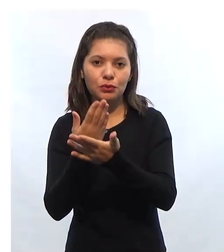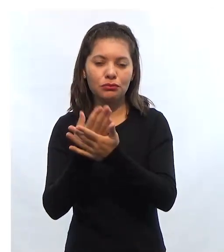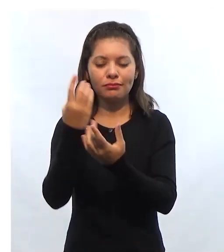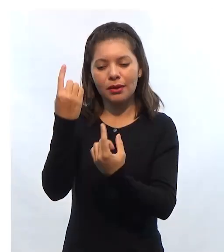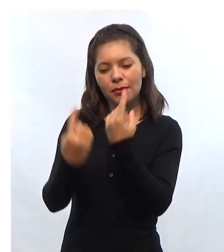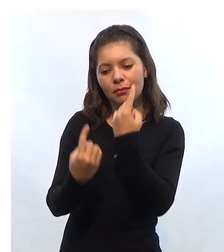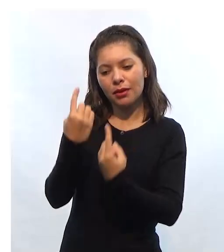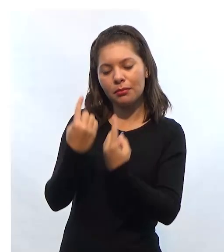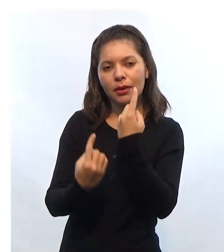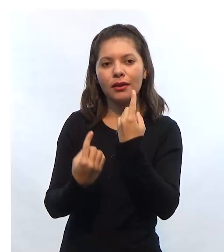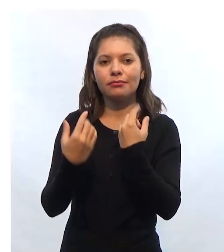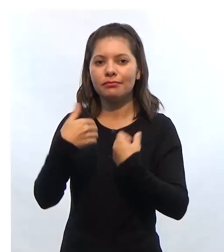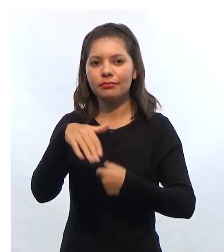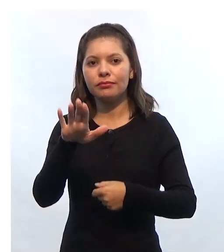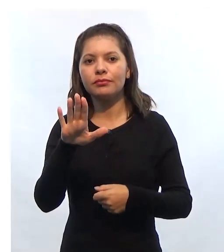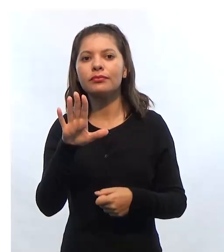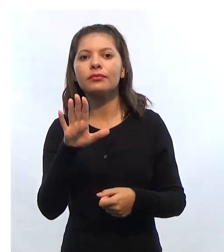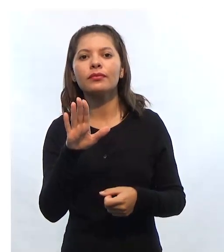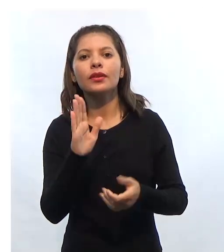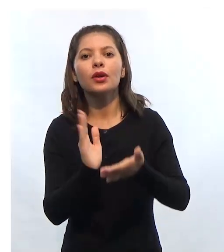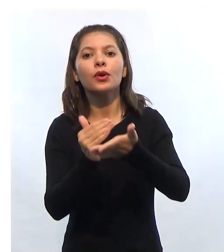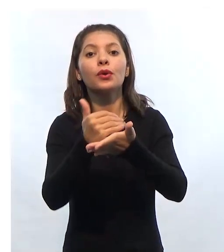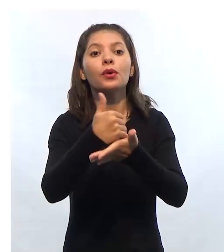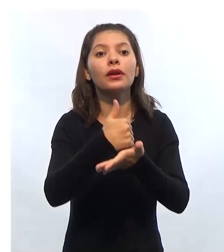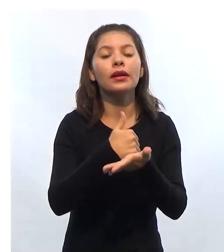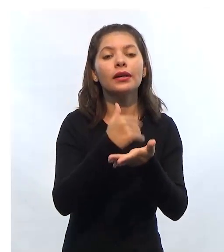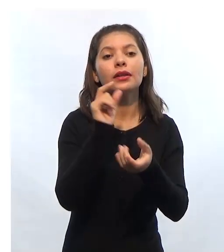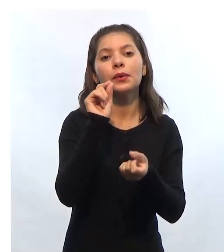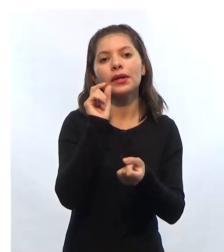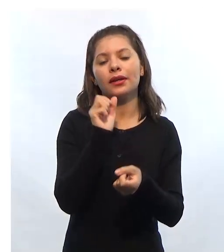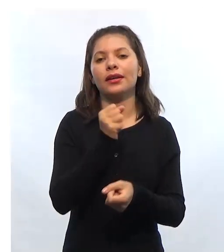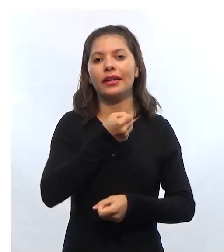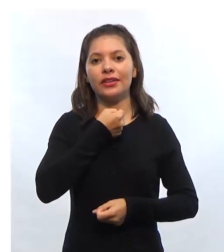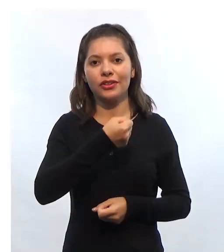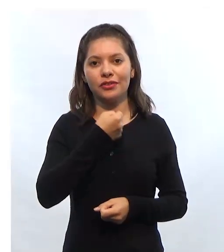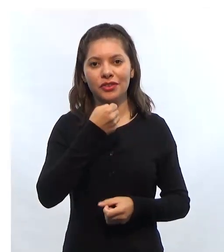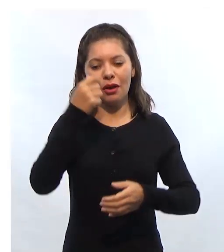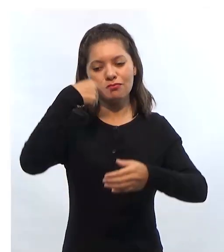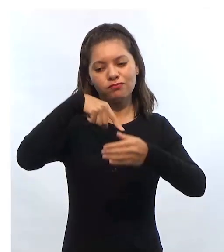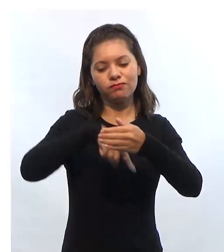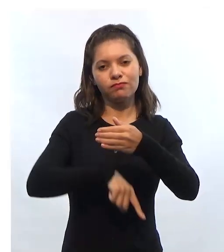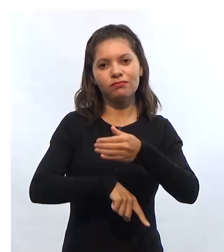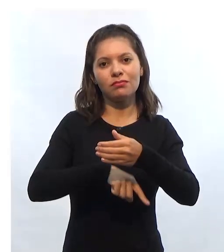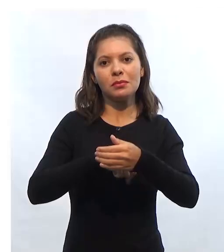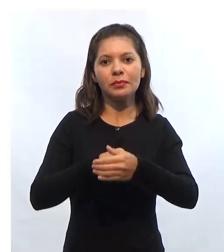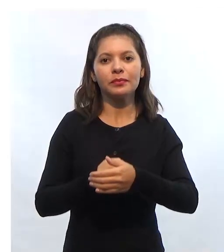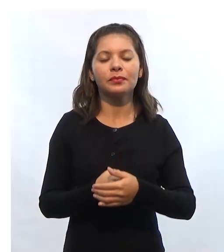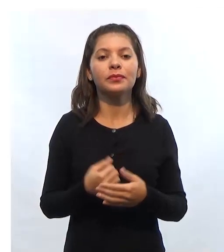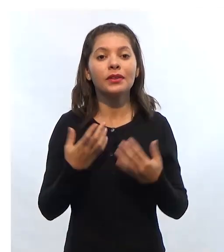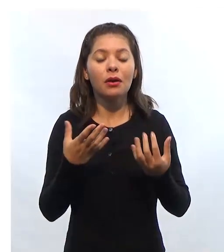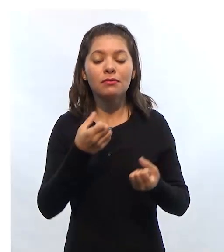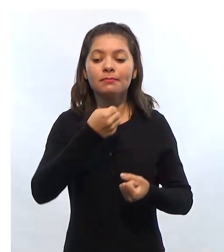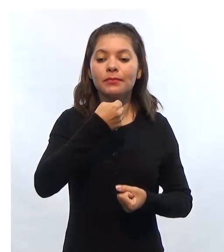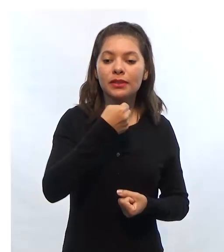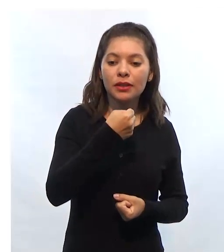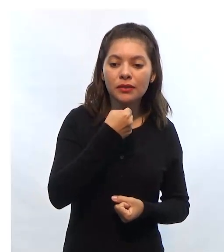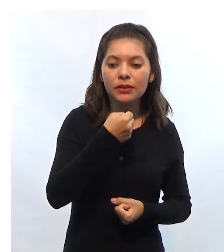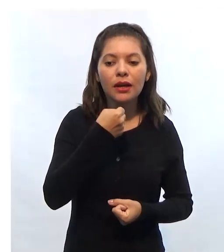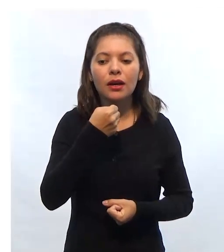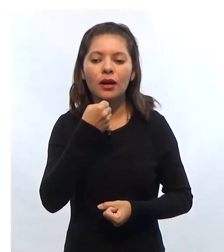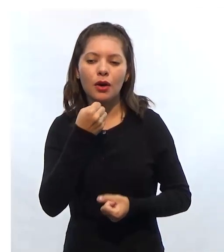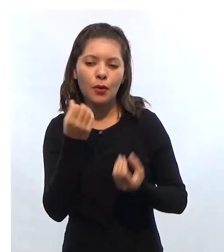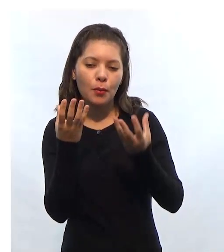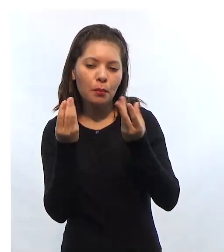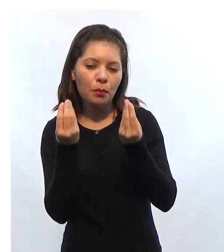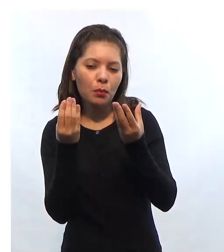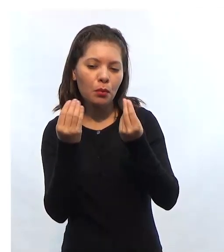consumidor, concorrentes, etc. E o método de coleta mais utilizado são entrevistas em profundidade. Então, vão entrevistar, assim,